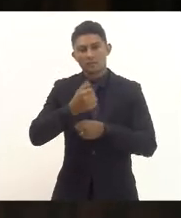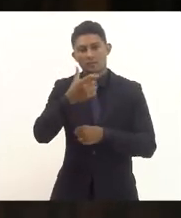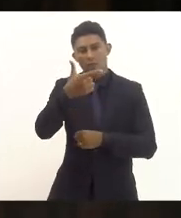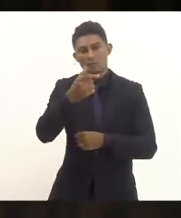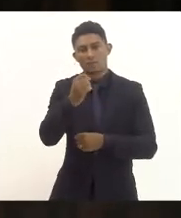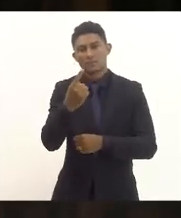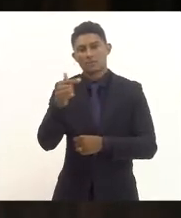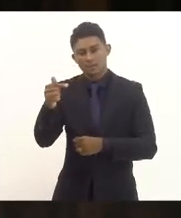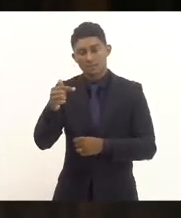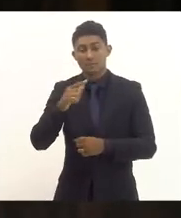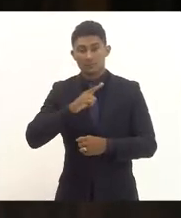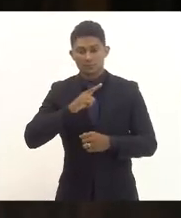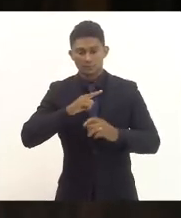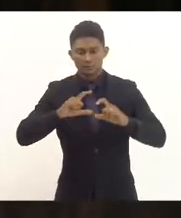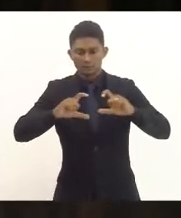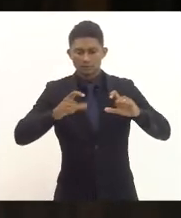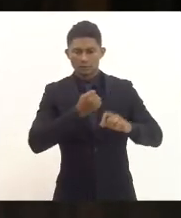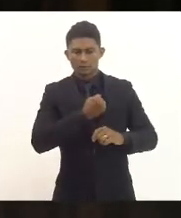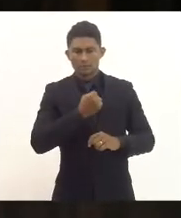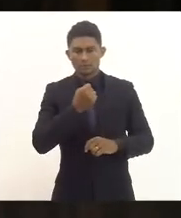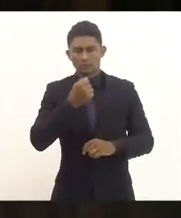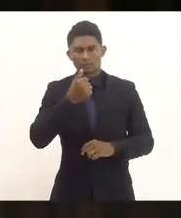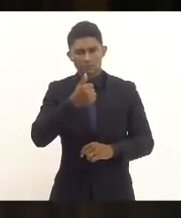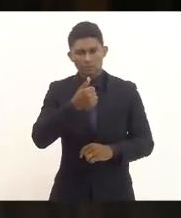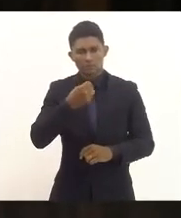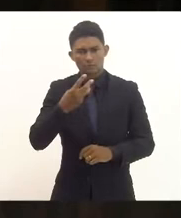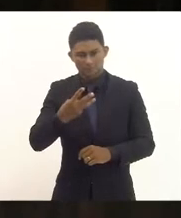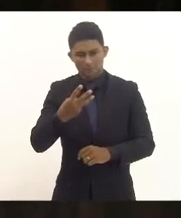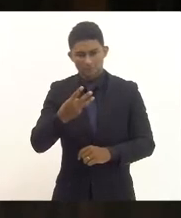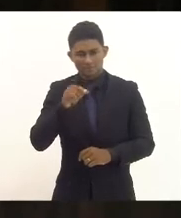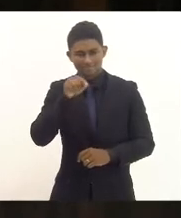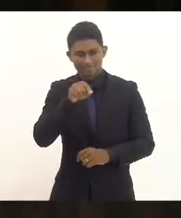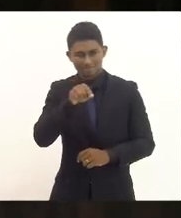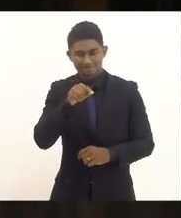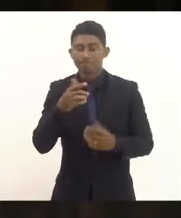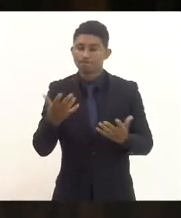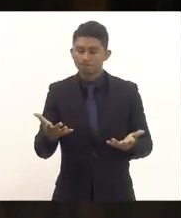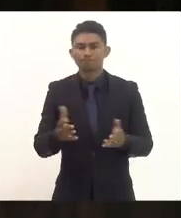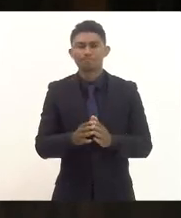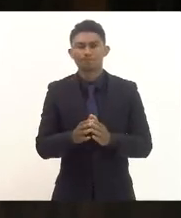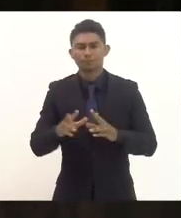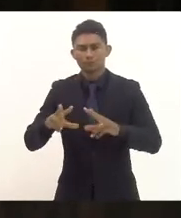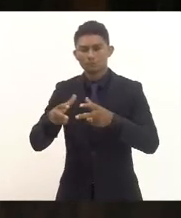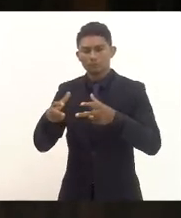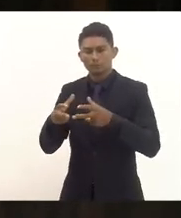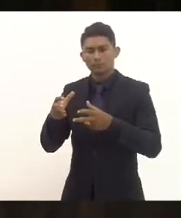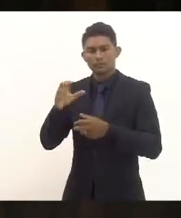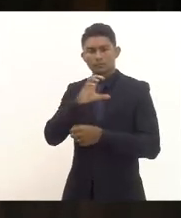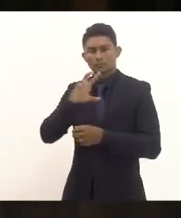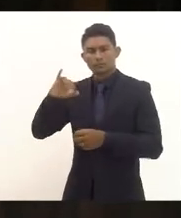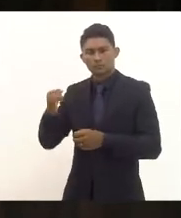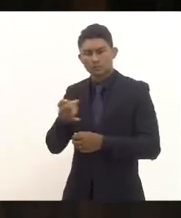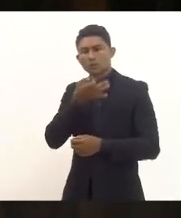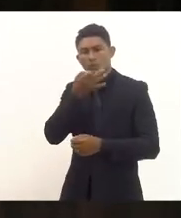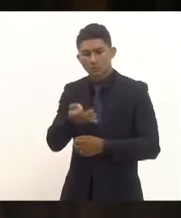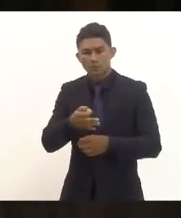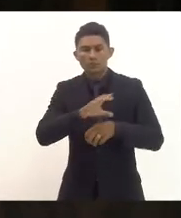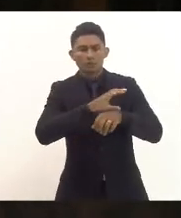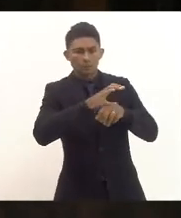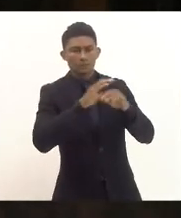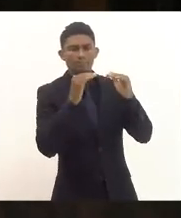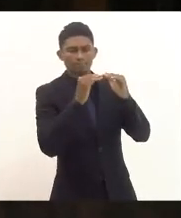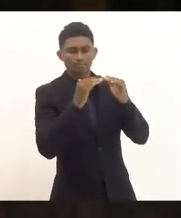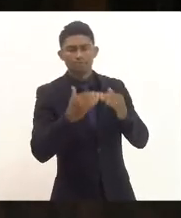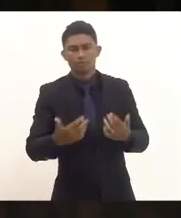cláusula 13ª do convênio ICMS 190/17 pareceres da comissão de condição Justiça pela constitucionalidade com